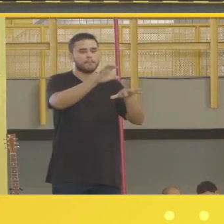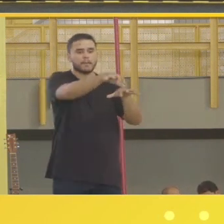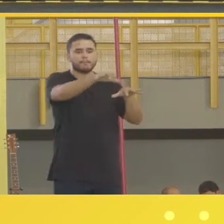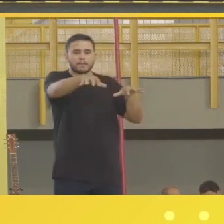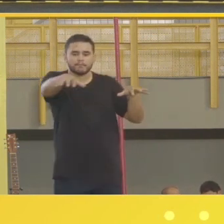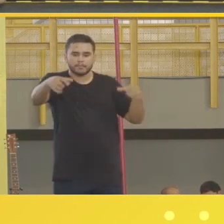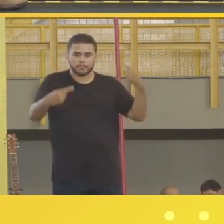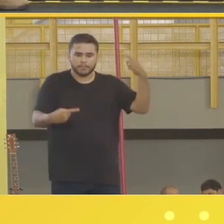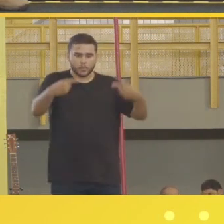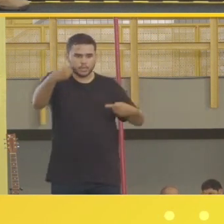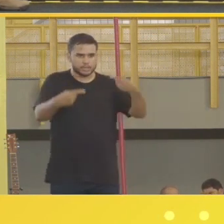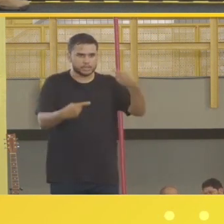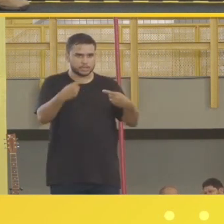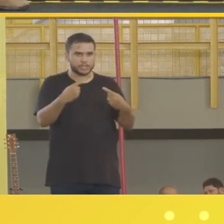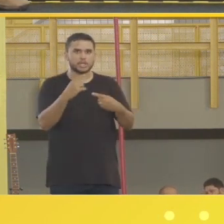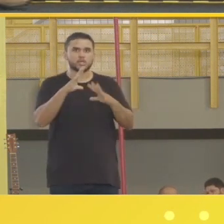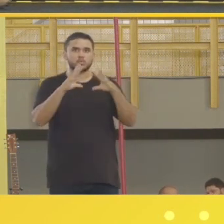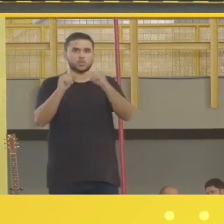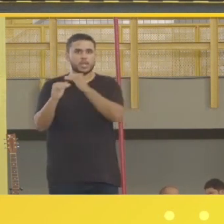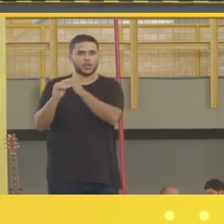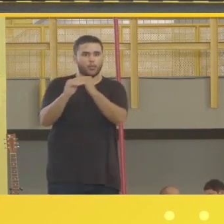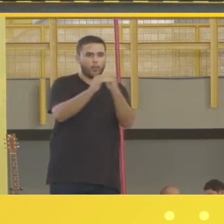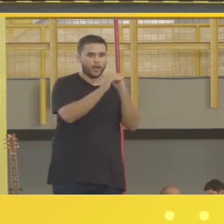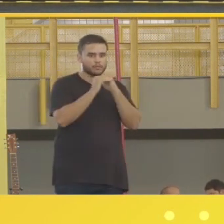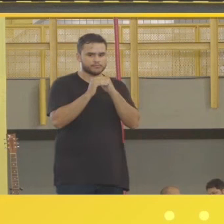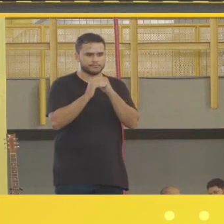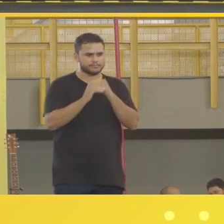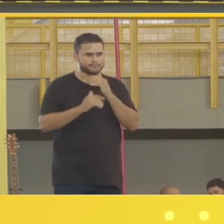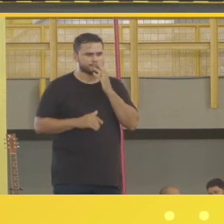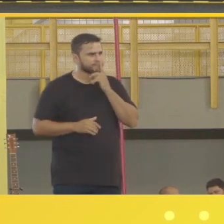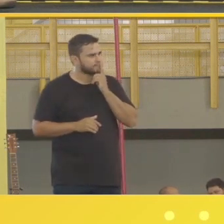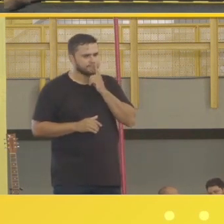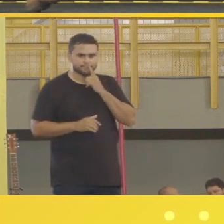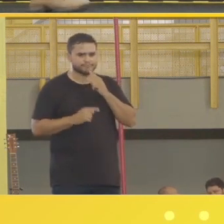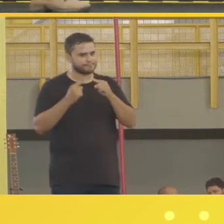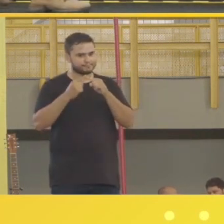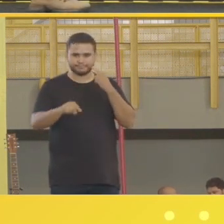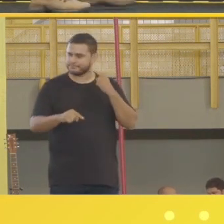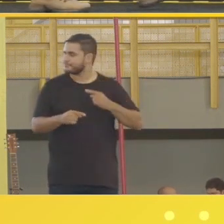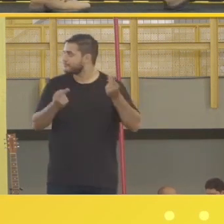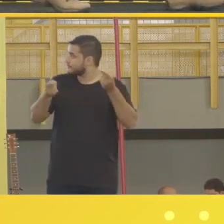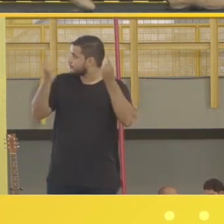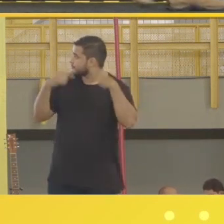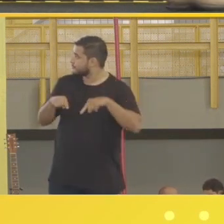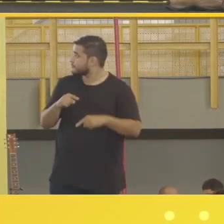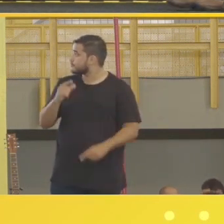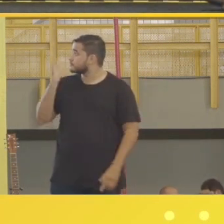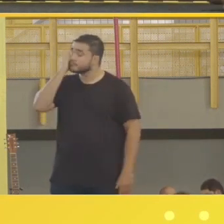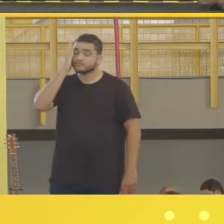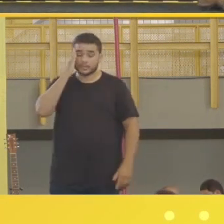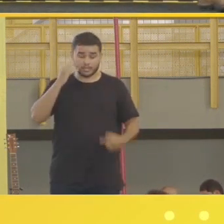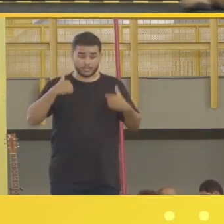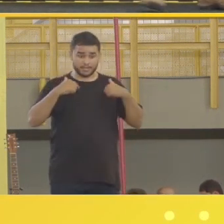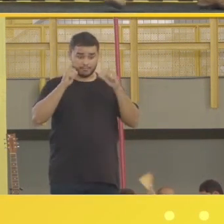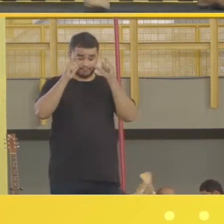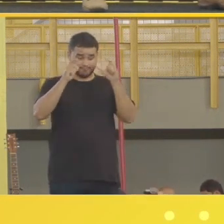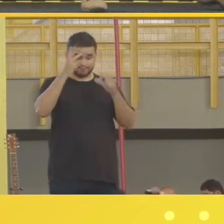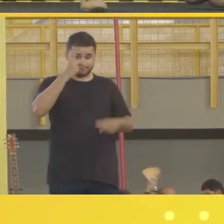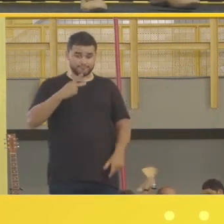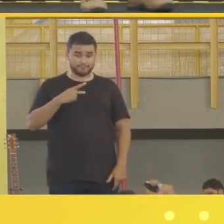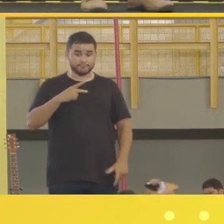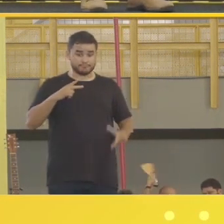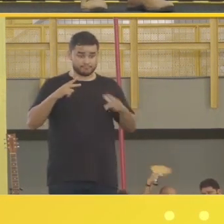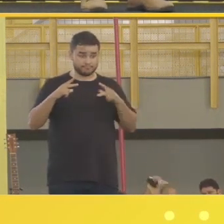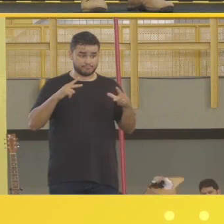acha que com pessoas tão irracionais haverá estabilidade? Nunca. D, prevalência dos interesses